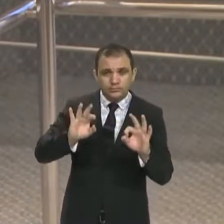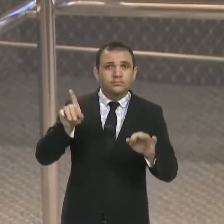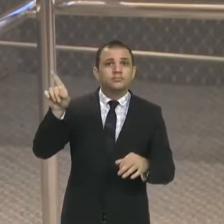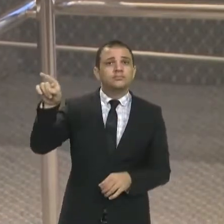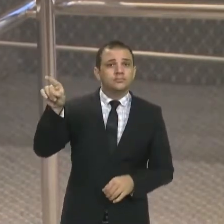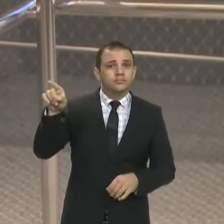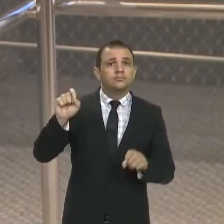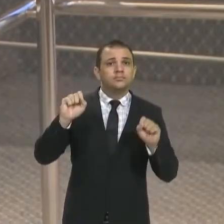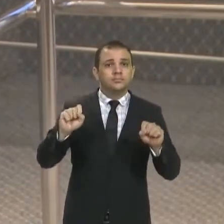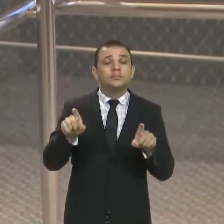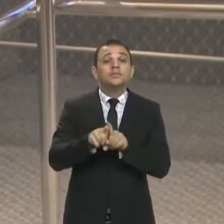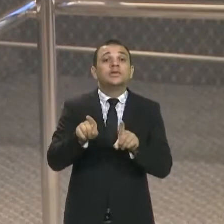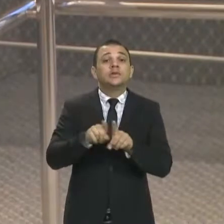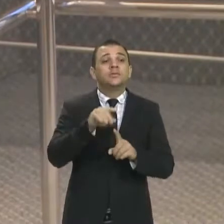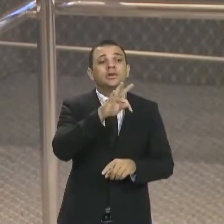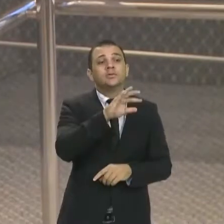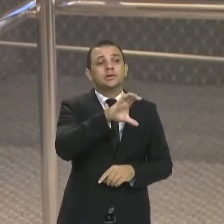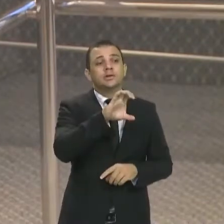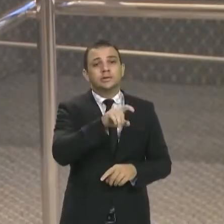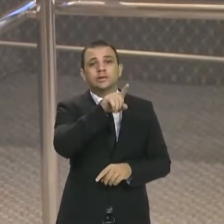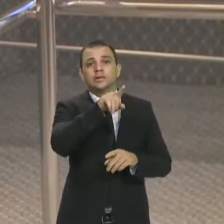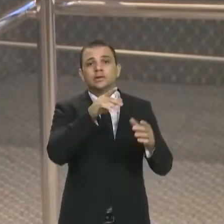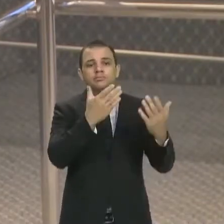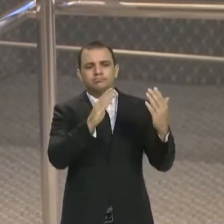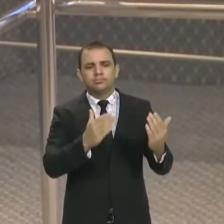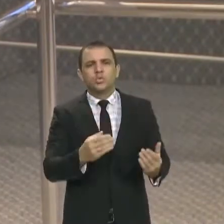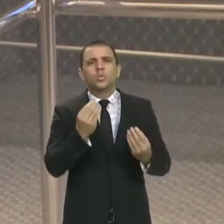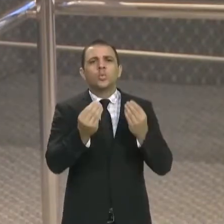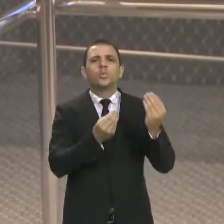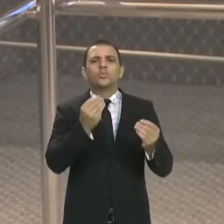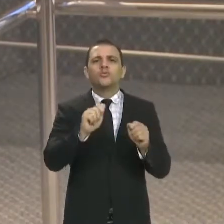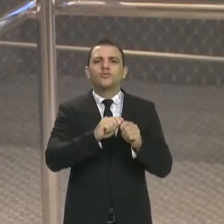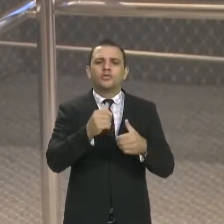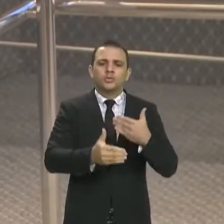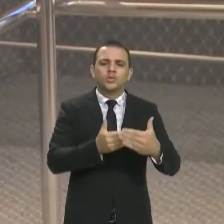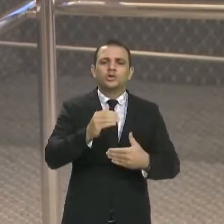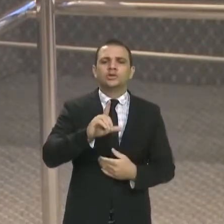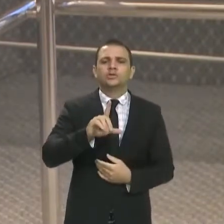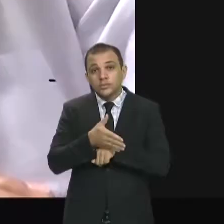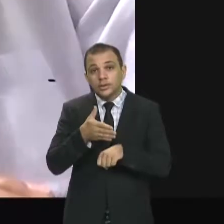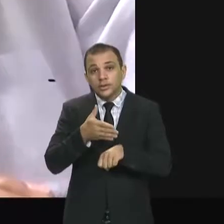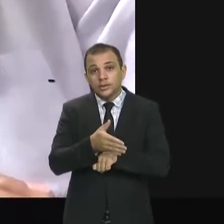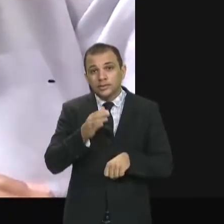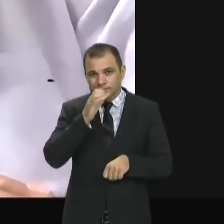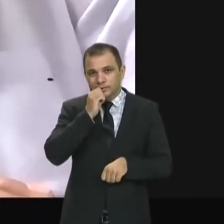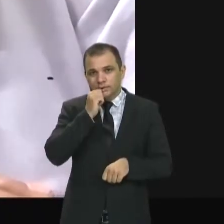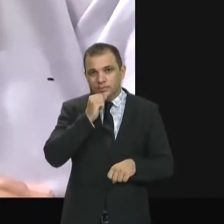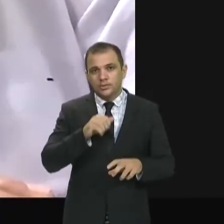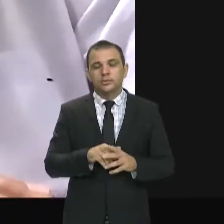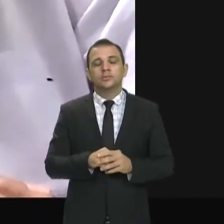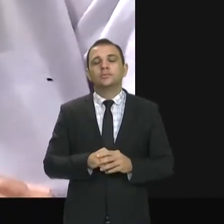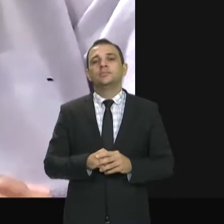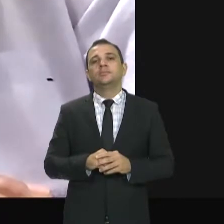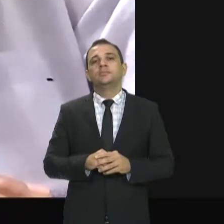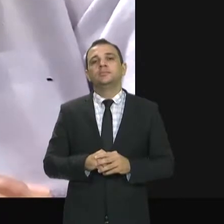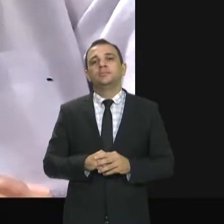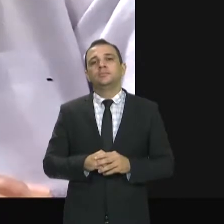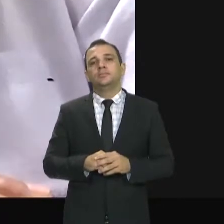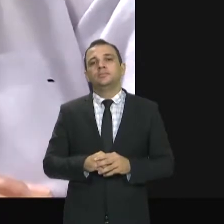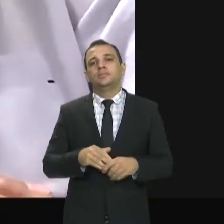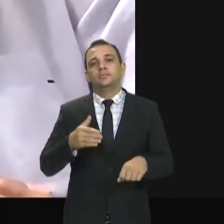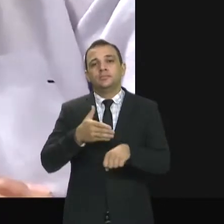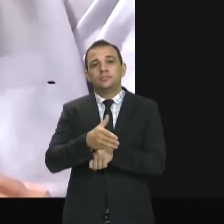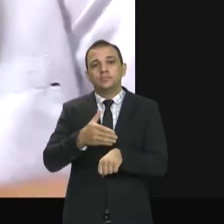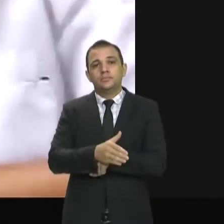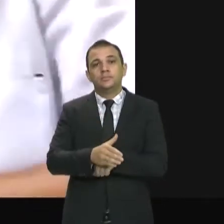providências ao Tribunal de Contas para analisar como é que foi feito o processo licitatório. O deputado Zé Inácio Lula participou de